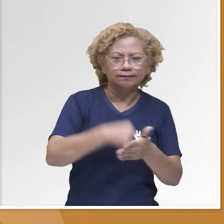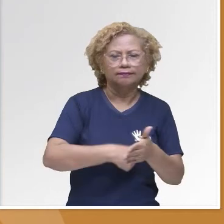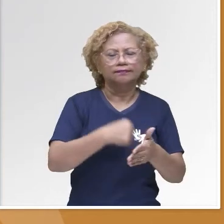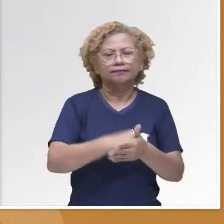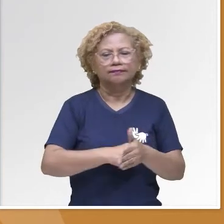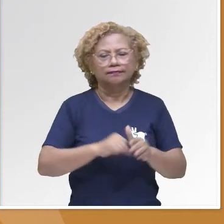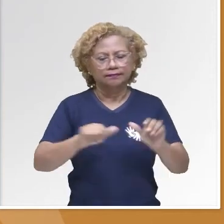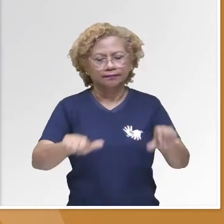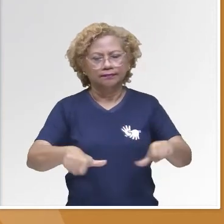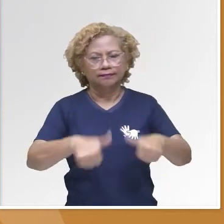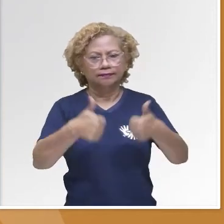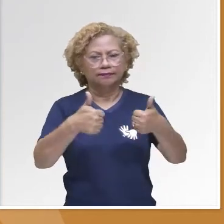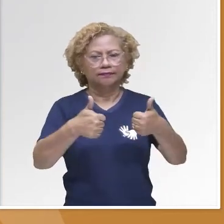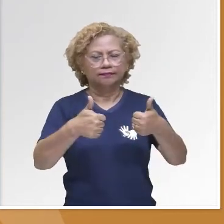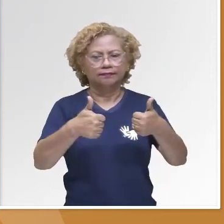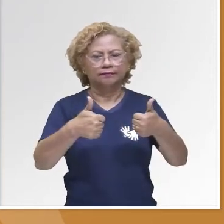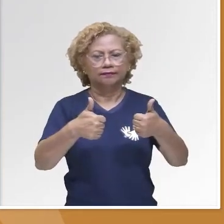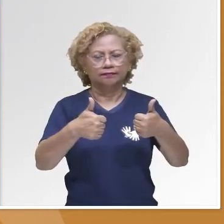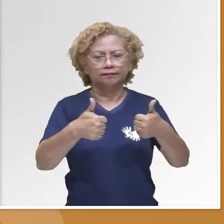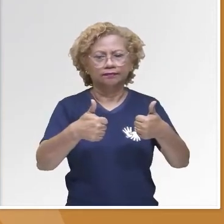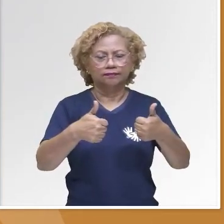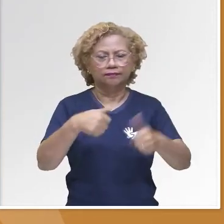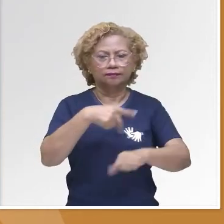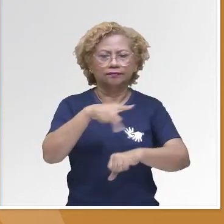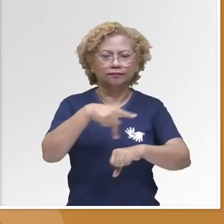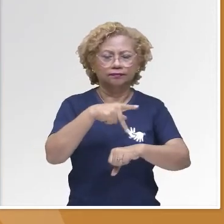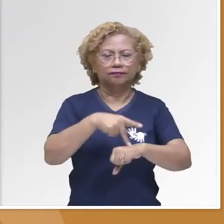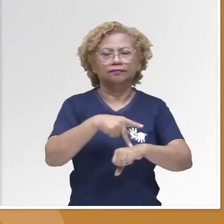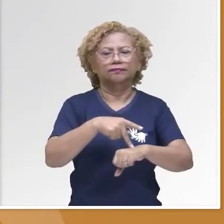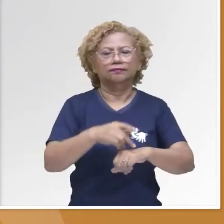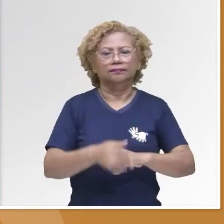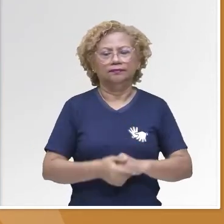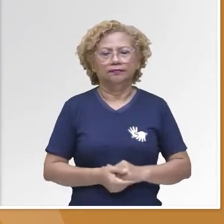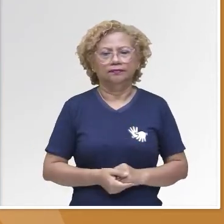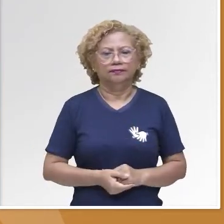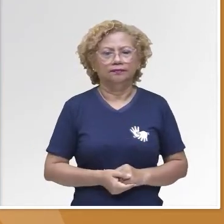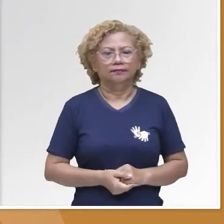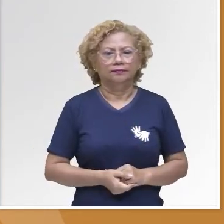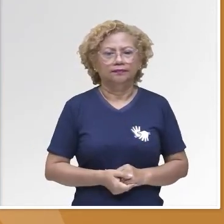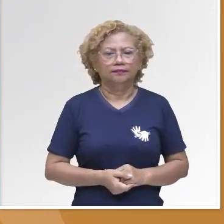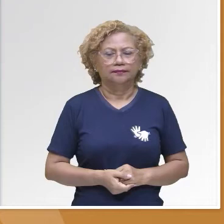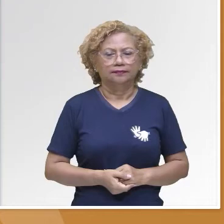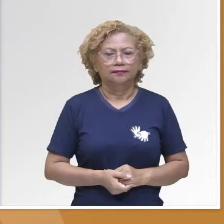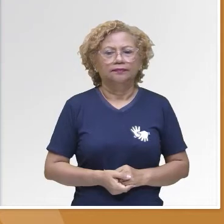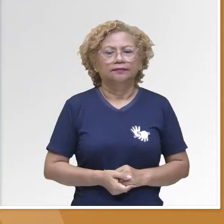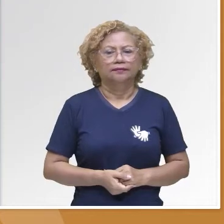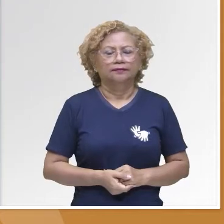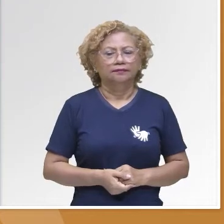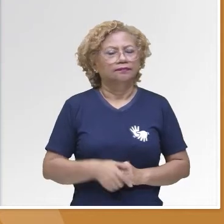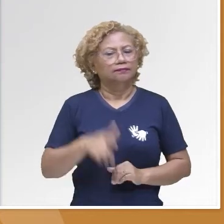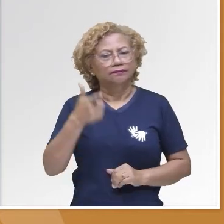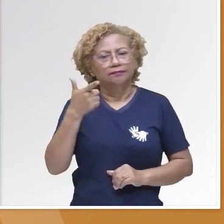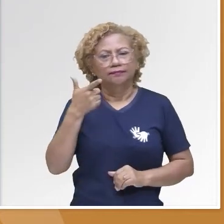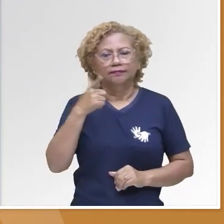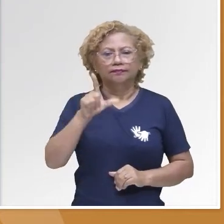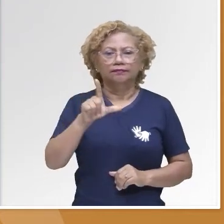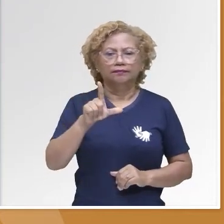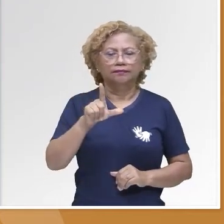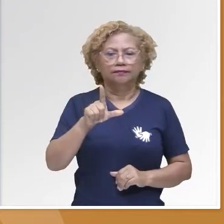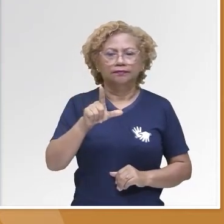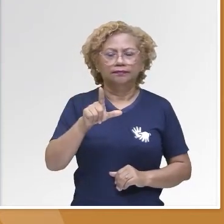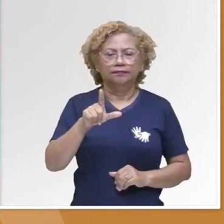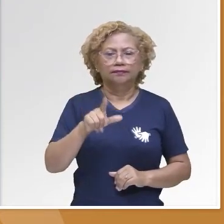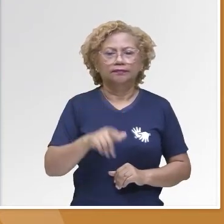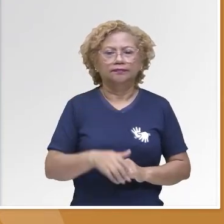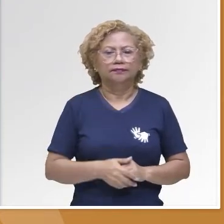né, após a Segunda Guerra Mundial e consegue fazer investimentos nesses países. Então, olha só,